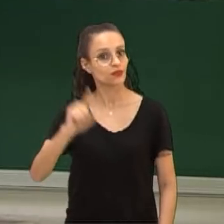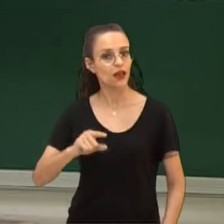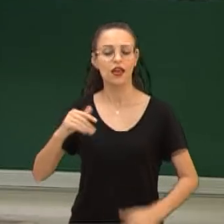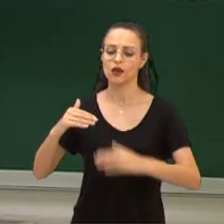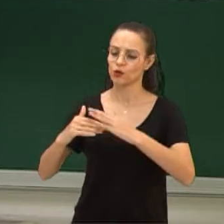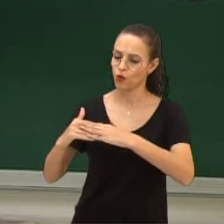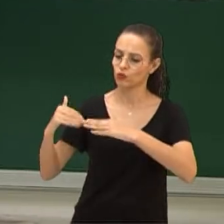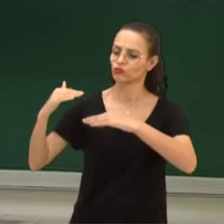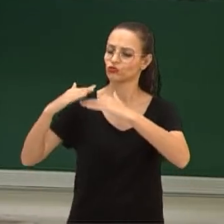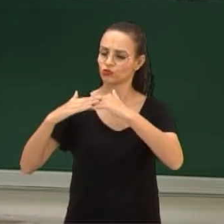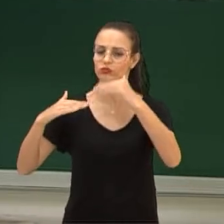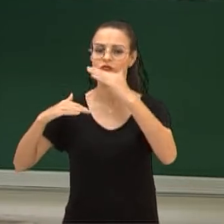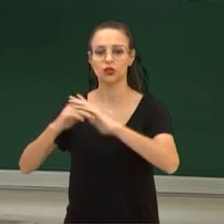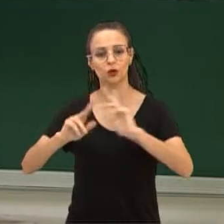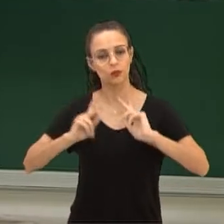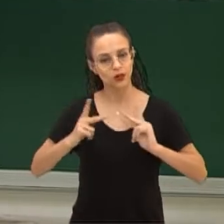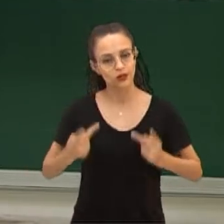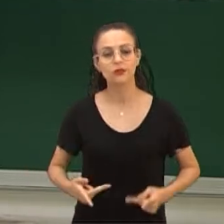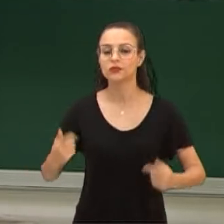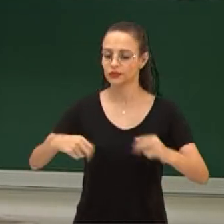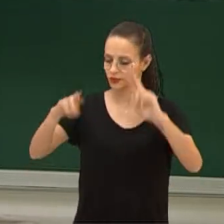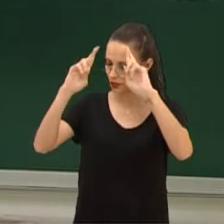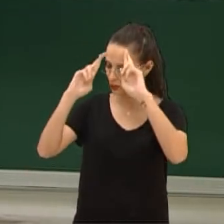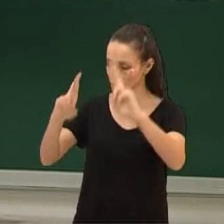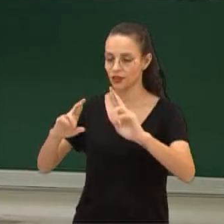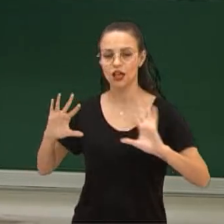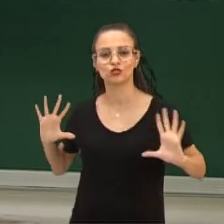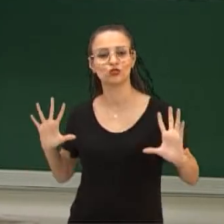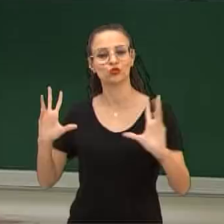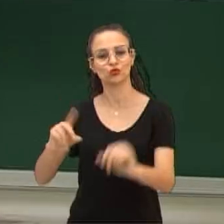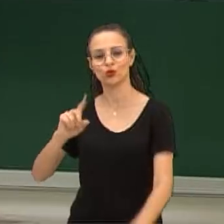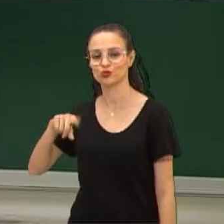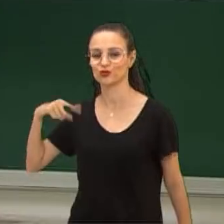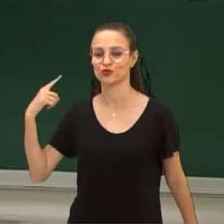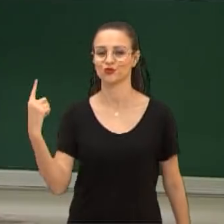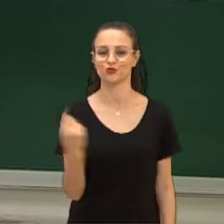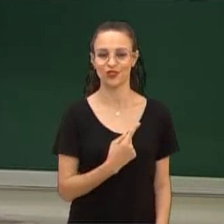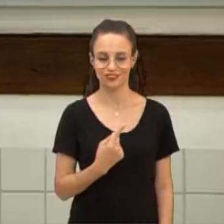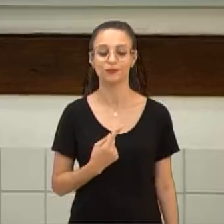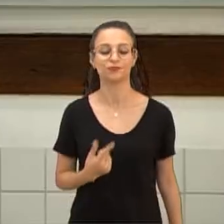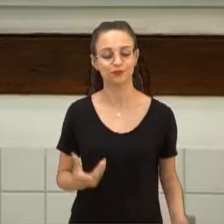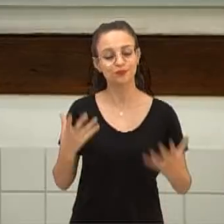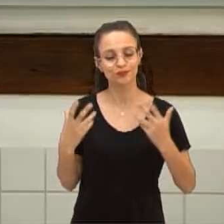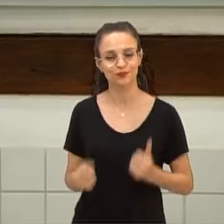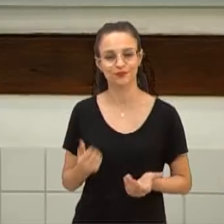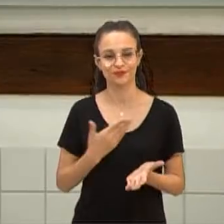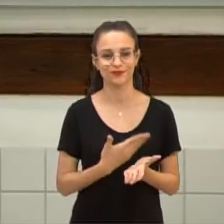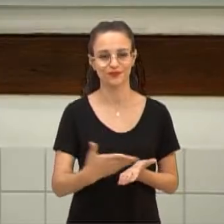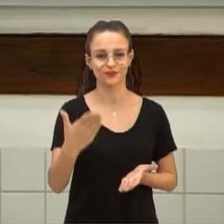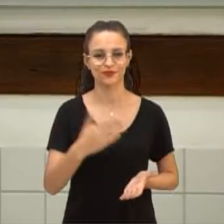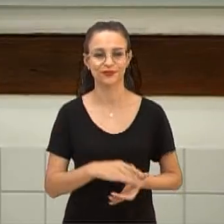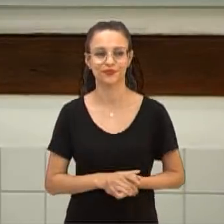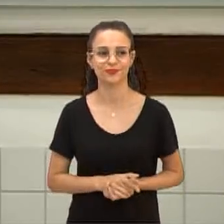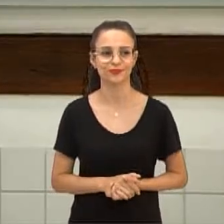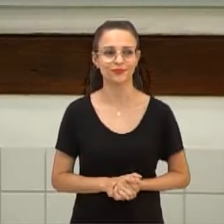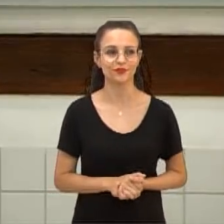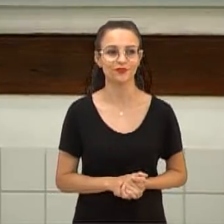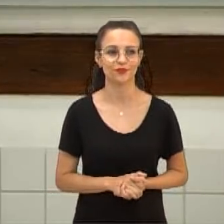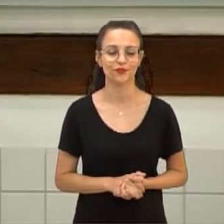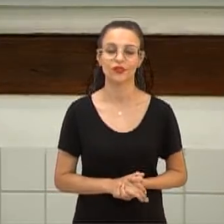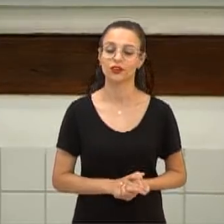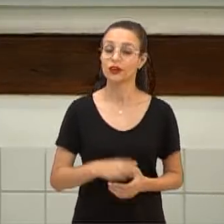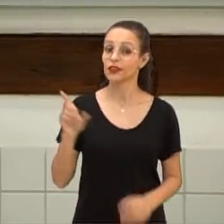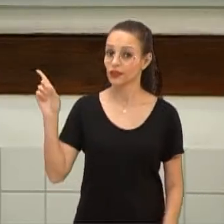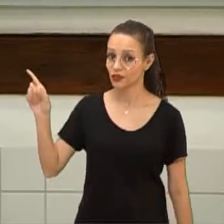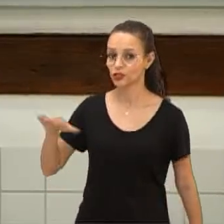e ela deve ser respeitada. Ela é uma construção de todos nós. Vamos lá, vamos começar. Aqui eu já passei para vocês na